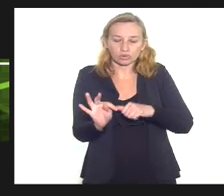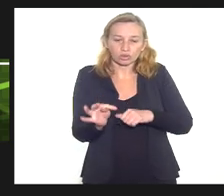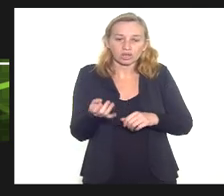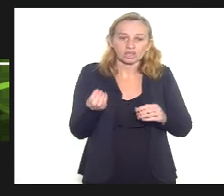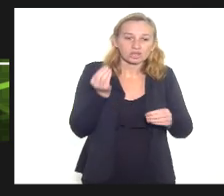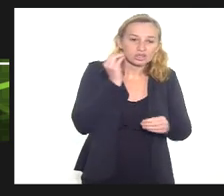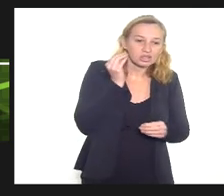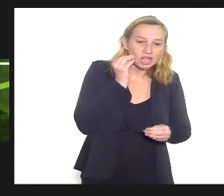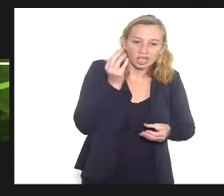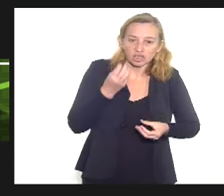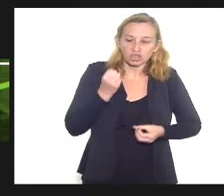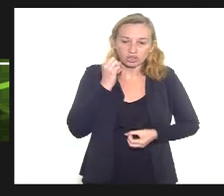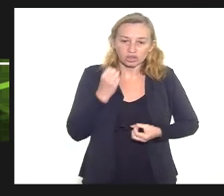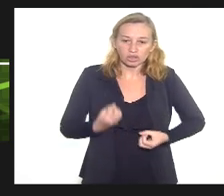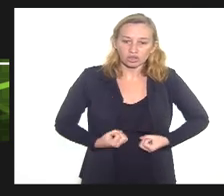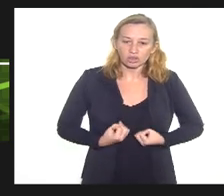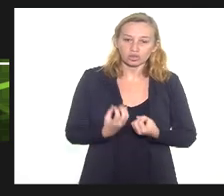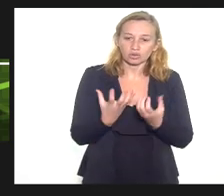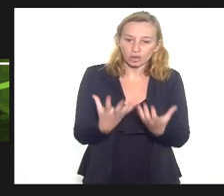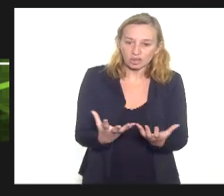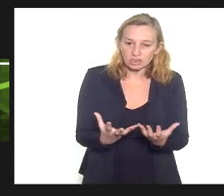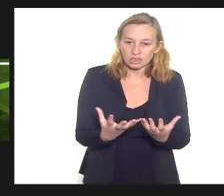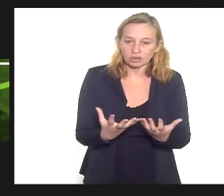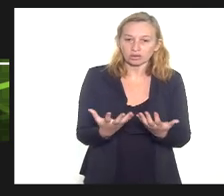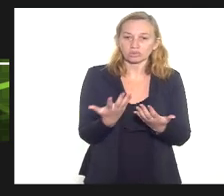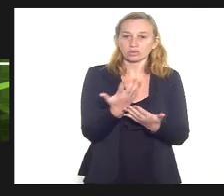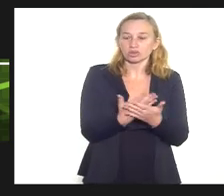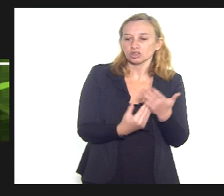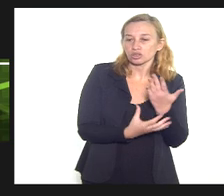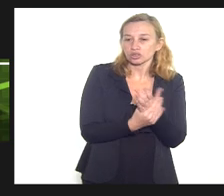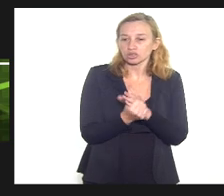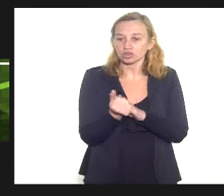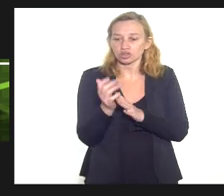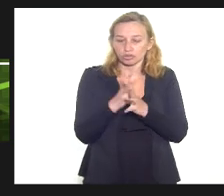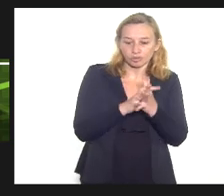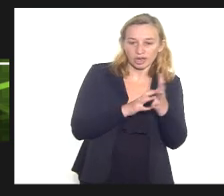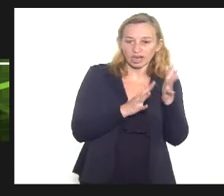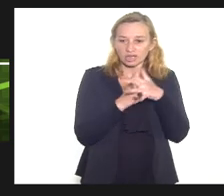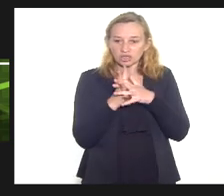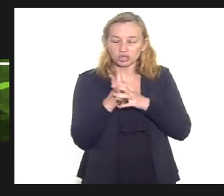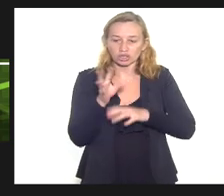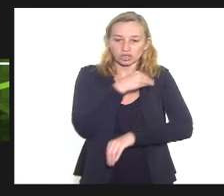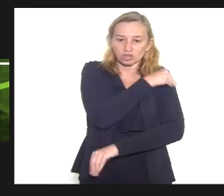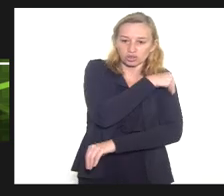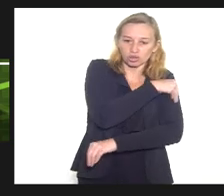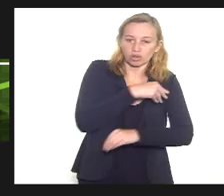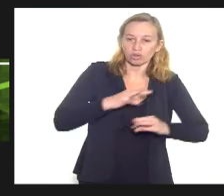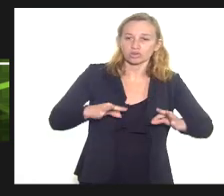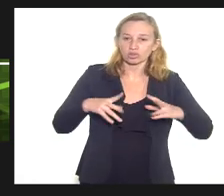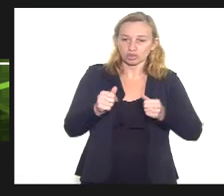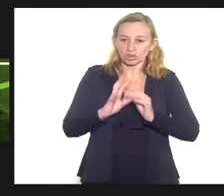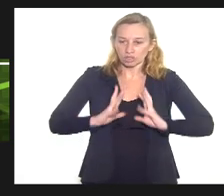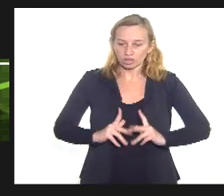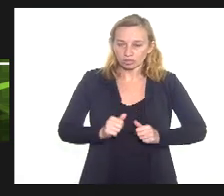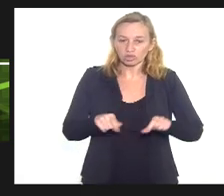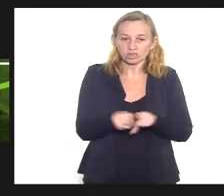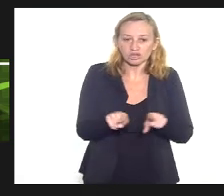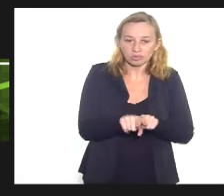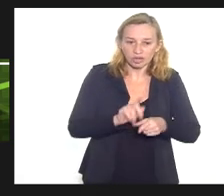em doações de kits de higienização, de máscaras e também doações, inclusive, de laptops